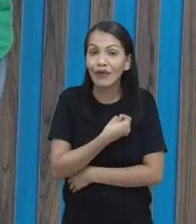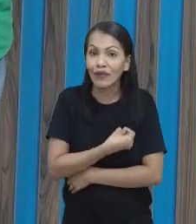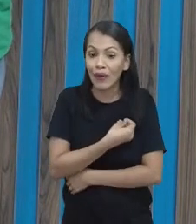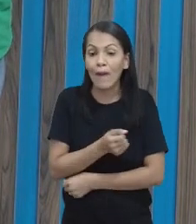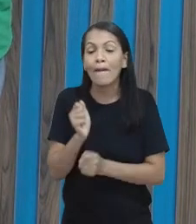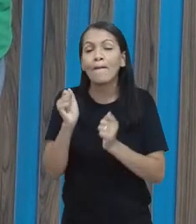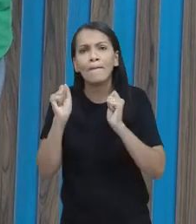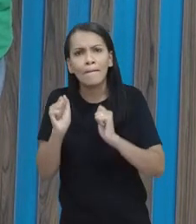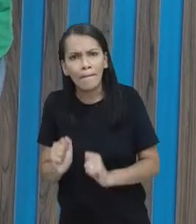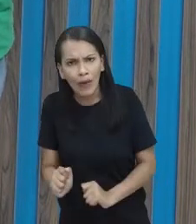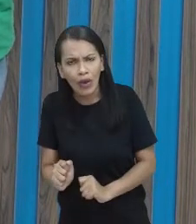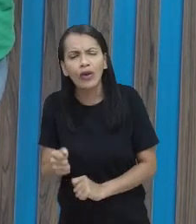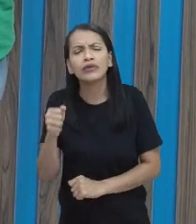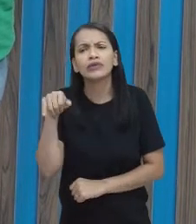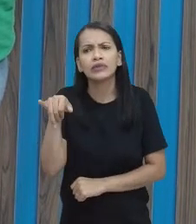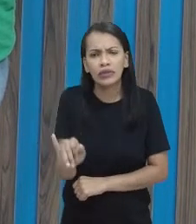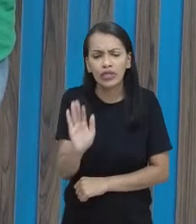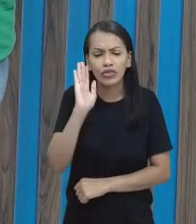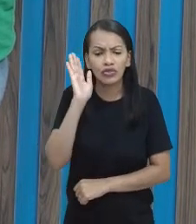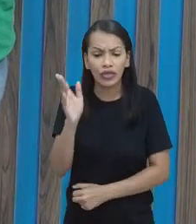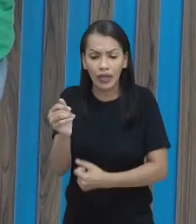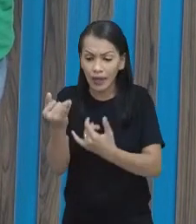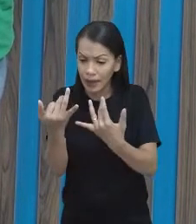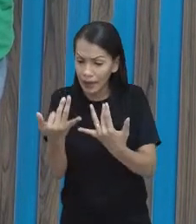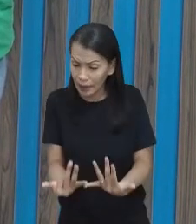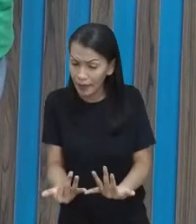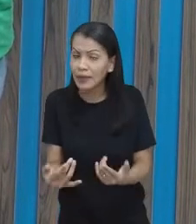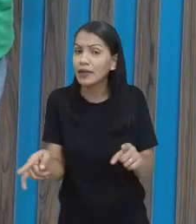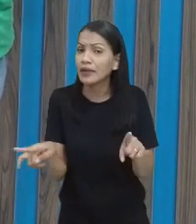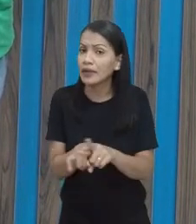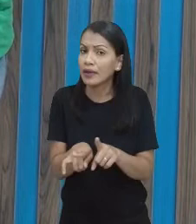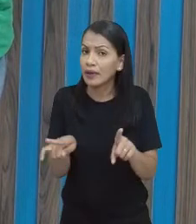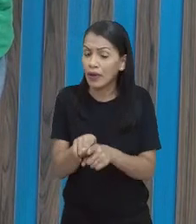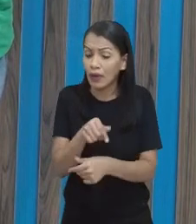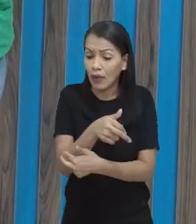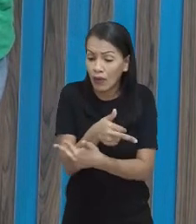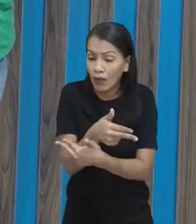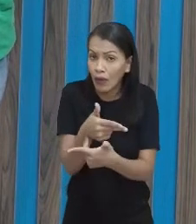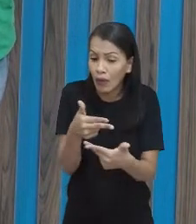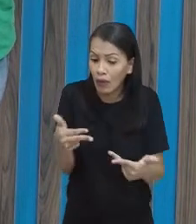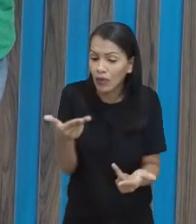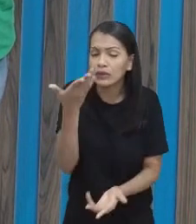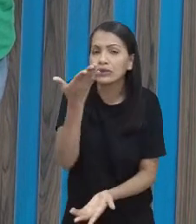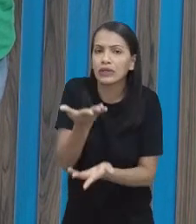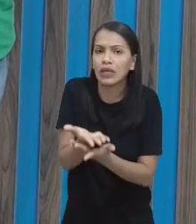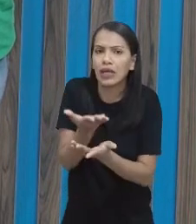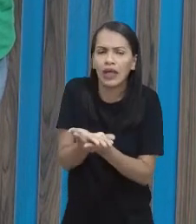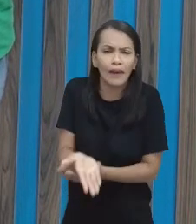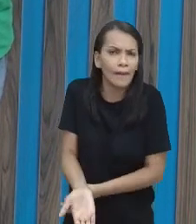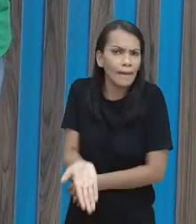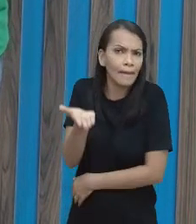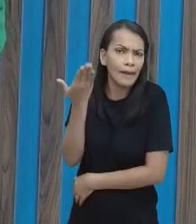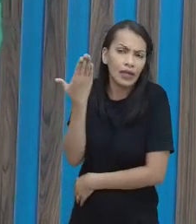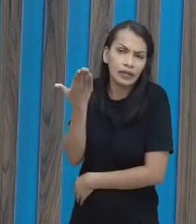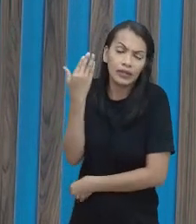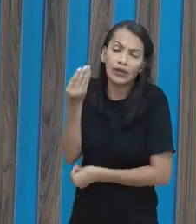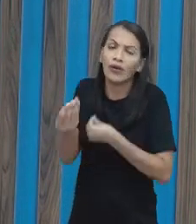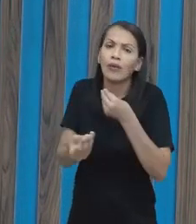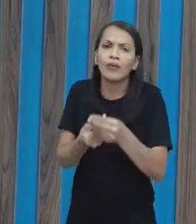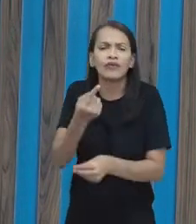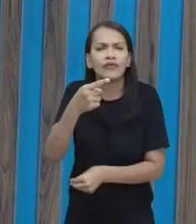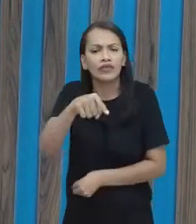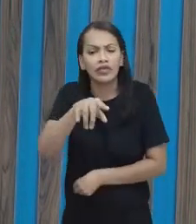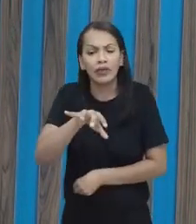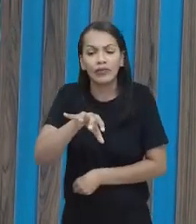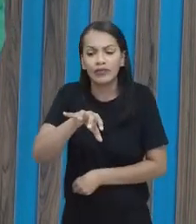em ação isso sim, né? Já falamos, inclusive, de pequenas coisas aqui em aulas passadas, como você